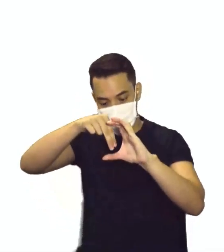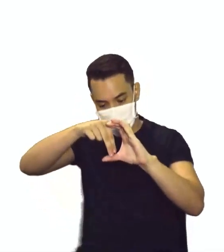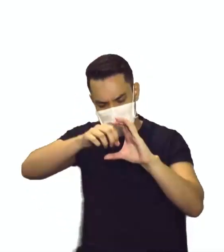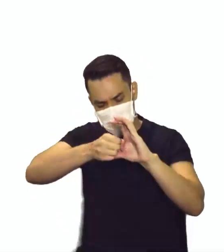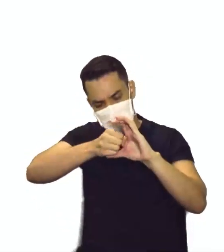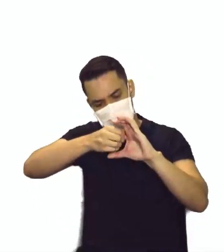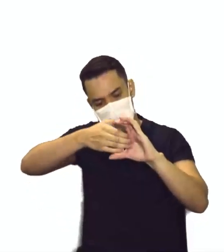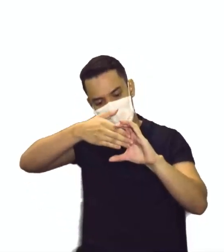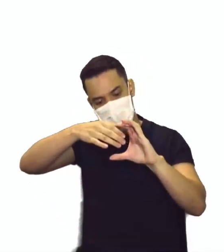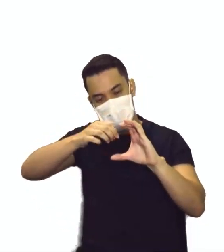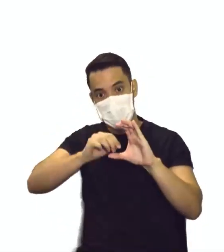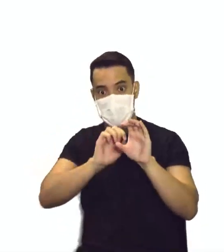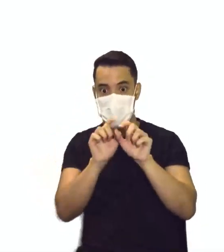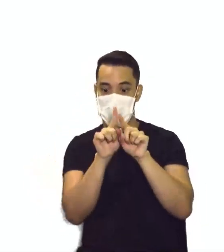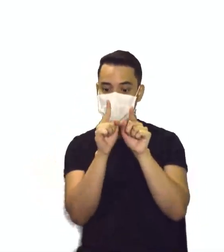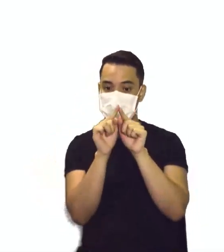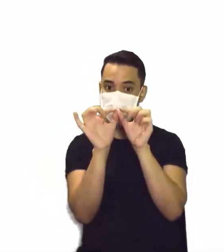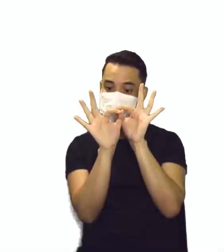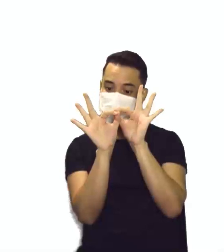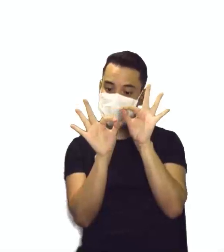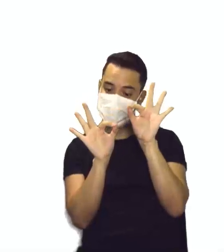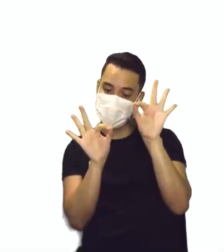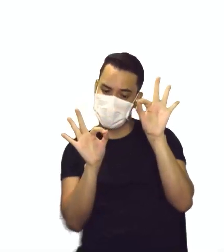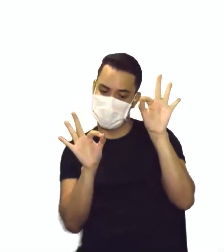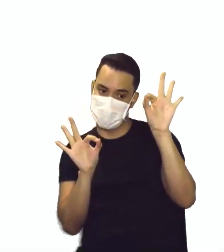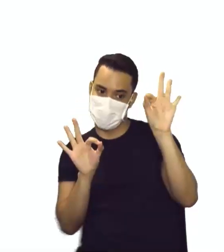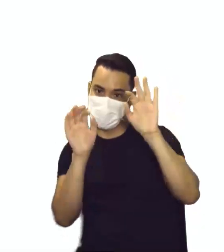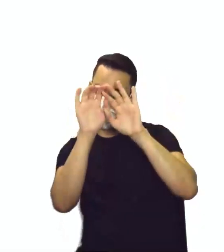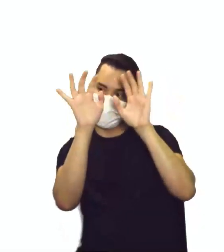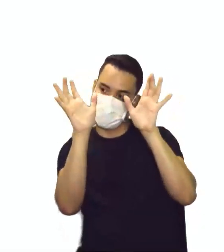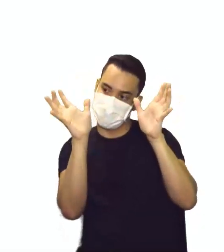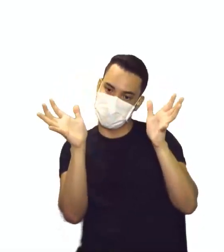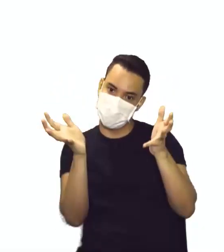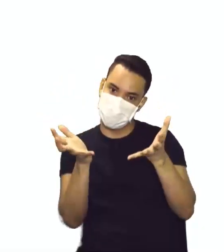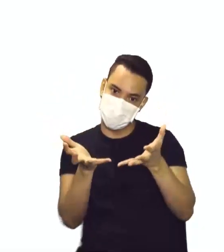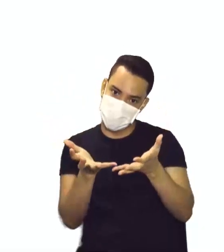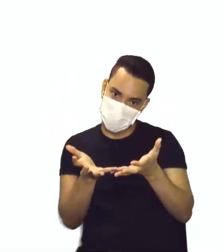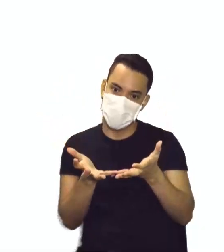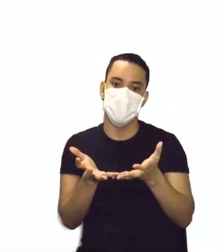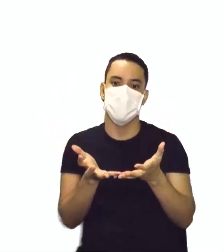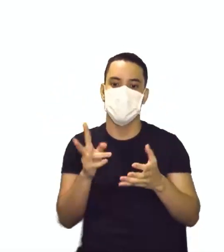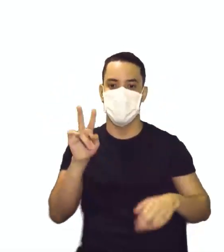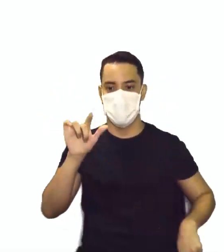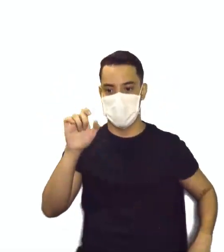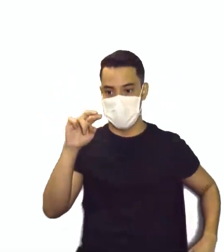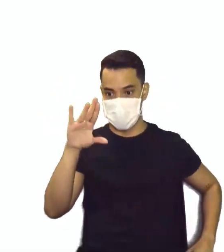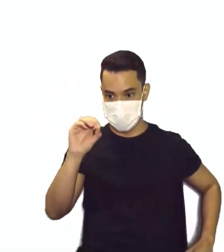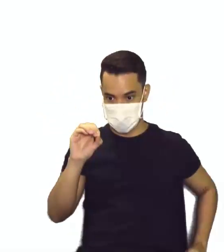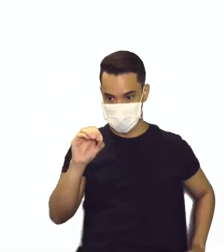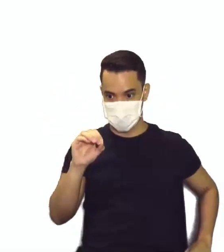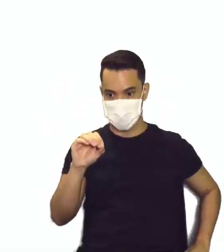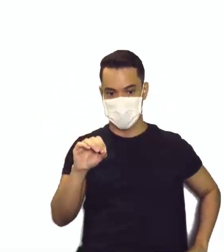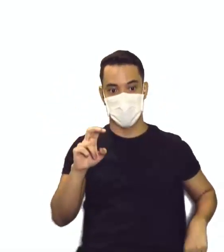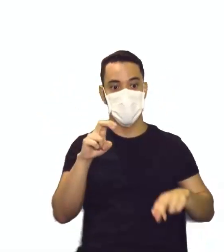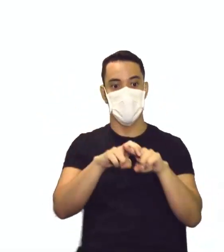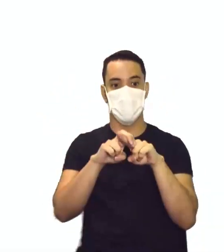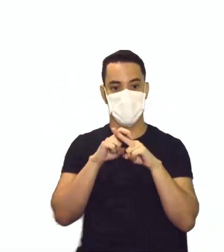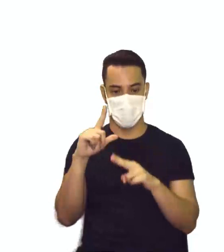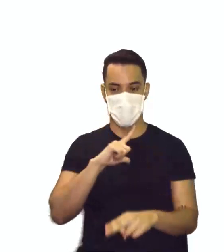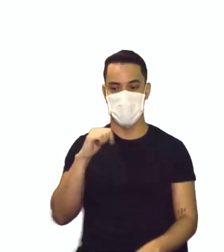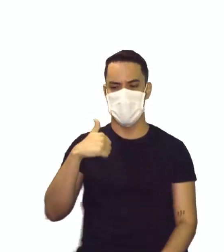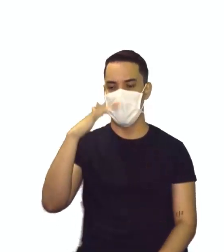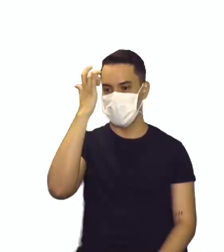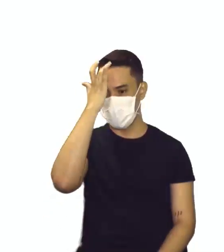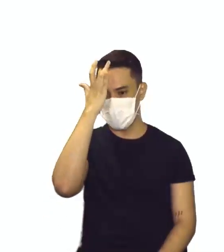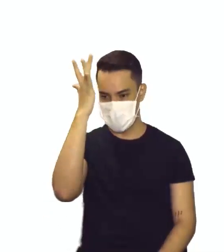Então, esses elétrons estão fracamente ligados ao núcleo e, por isso, é mais